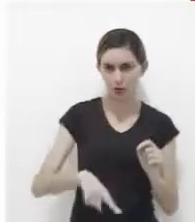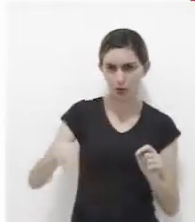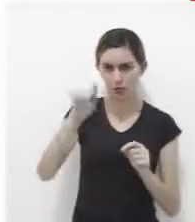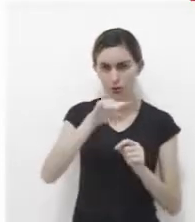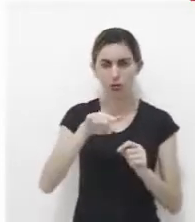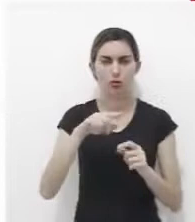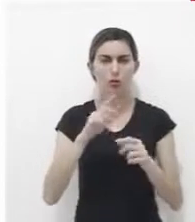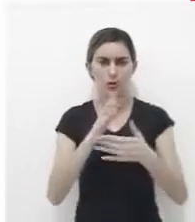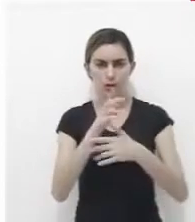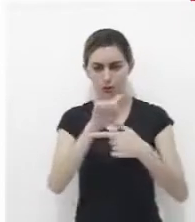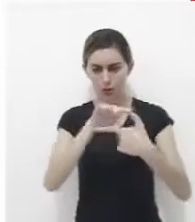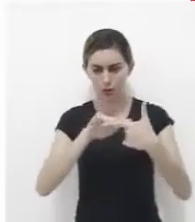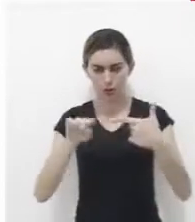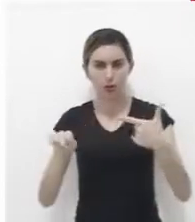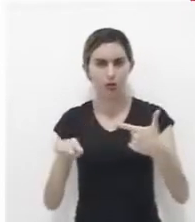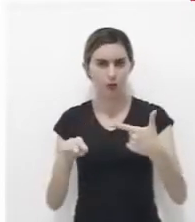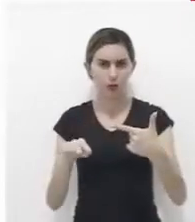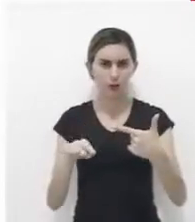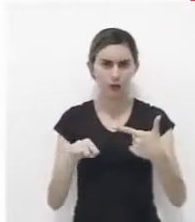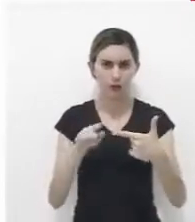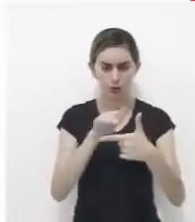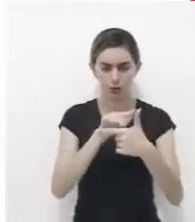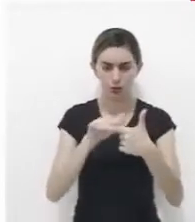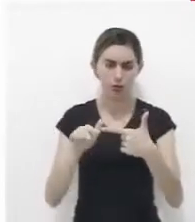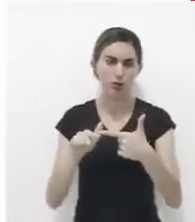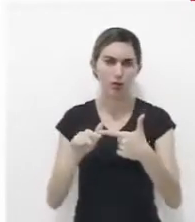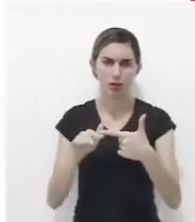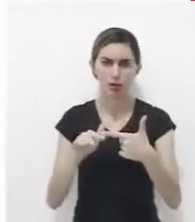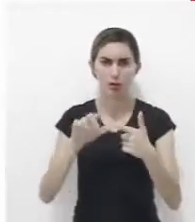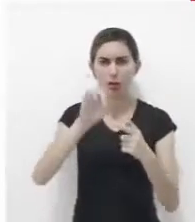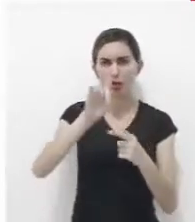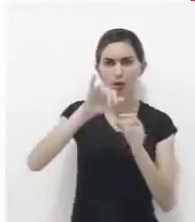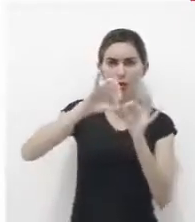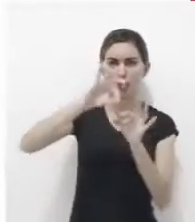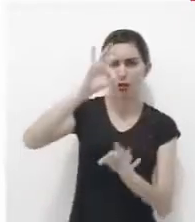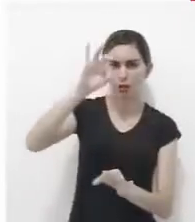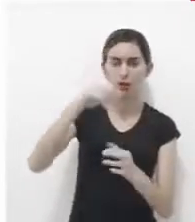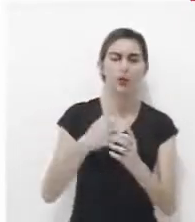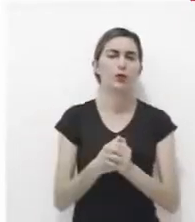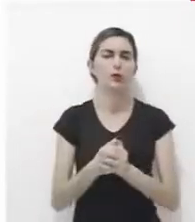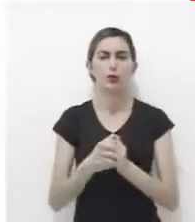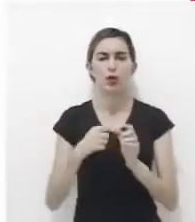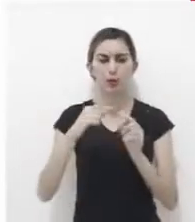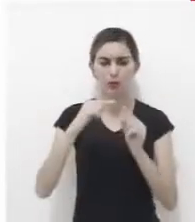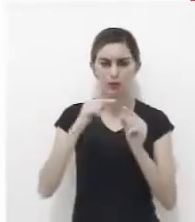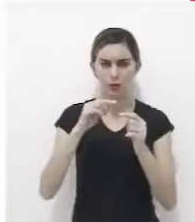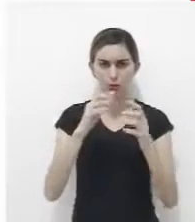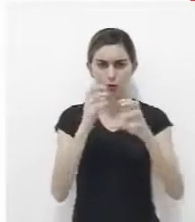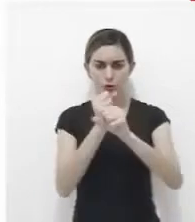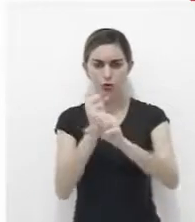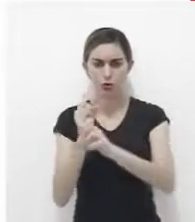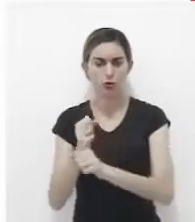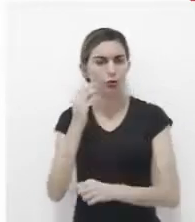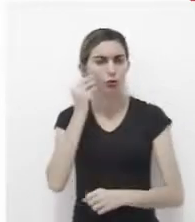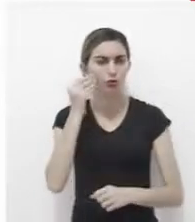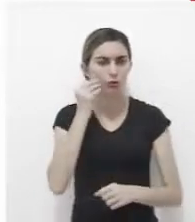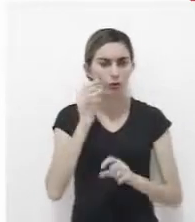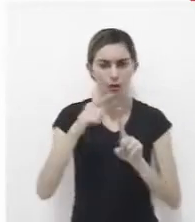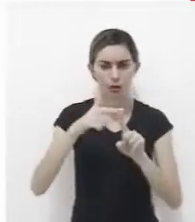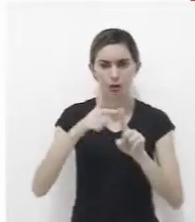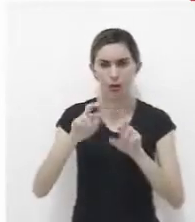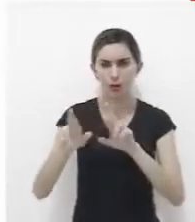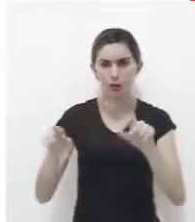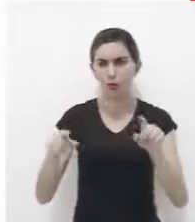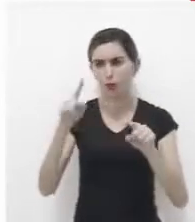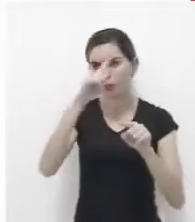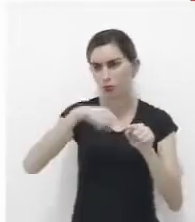uma circunferência, quando a gente divide pelo segmento do seu diâmetro, então essas medidas aí,